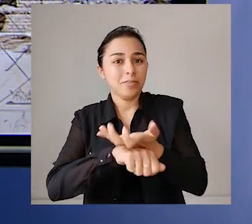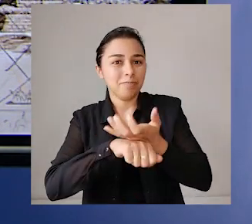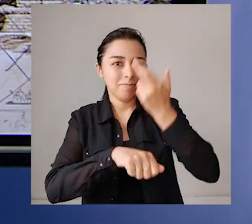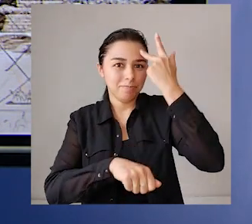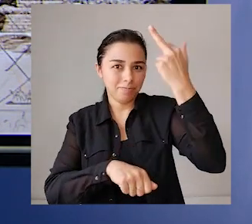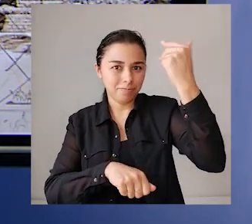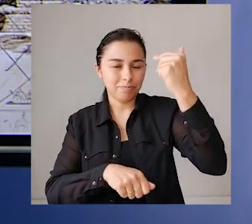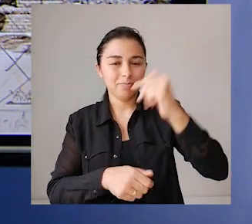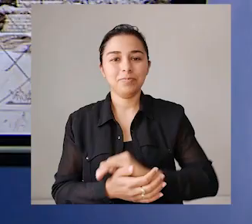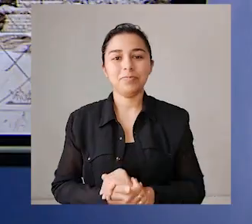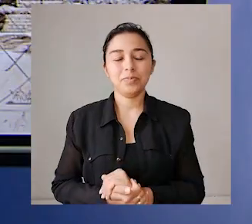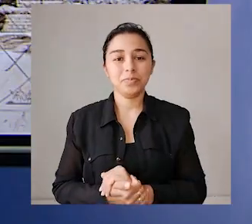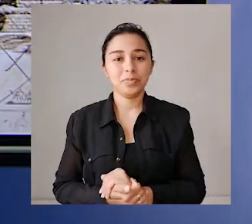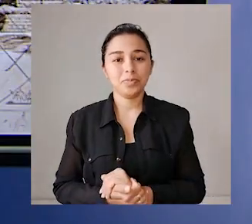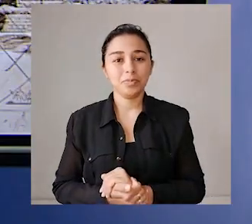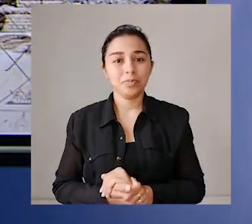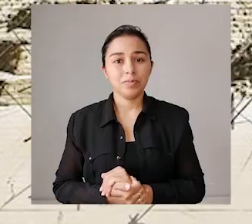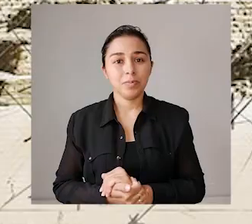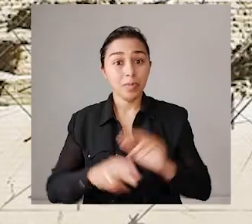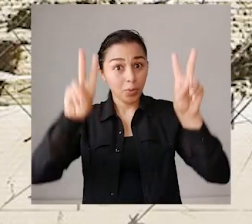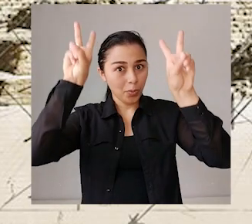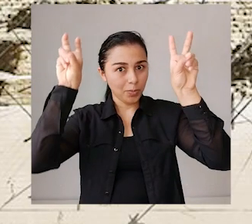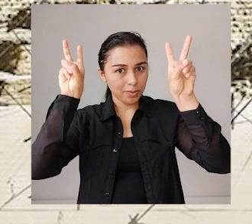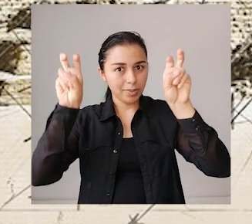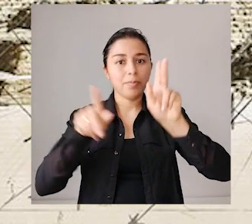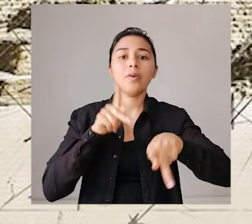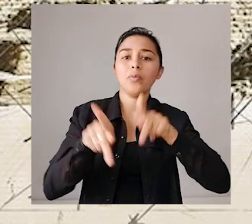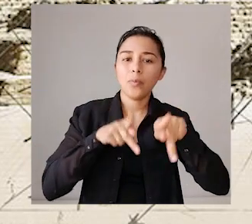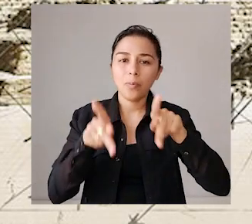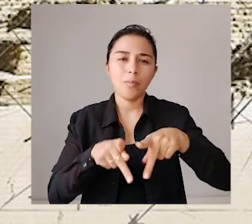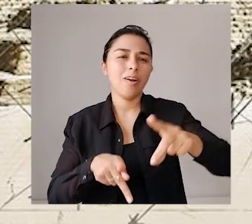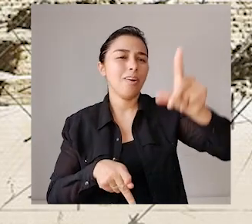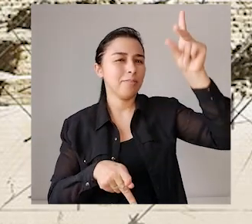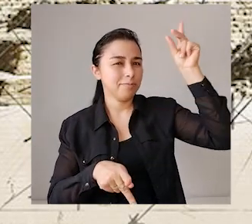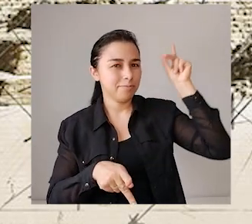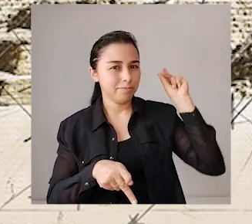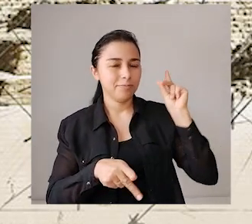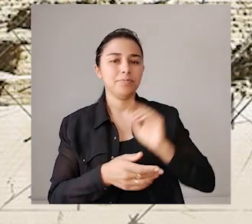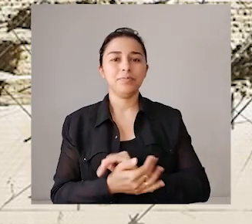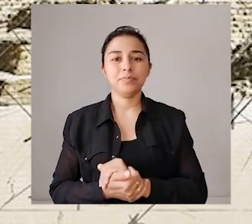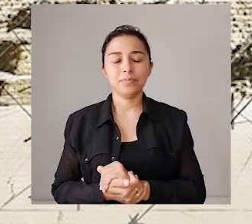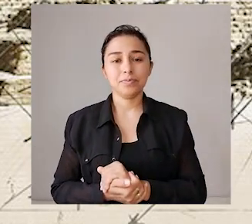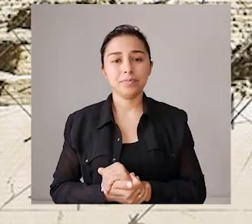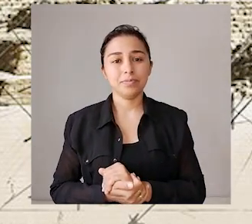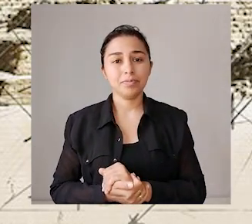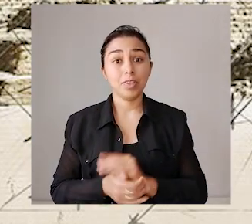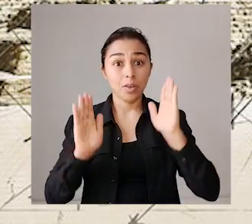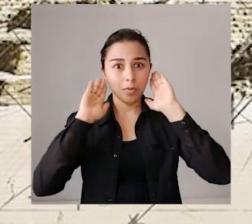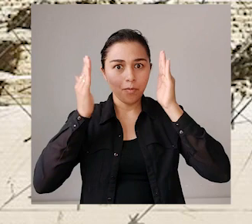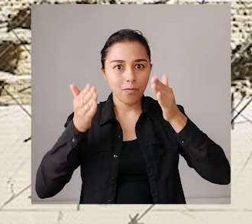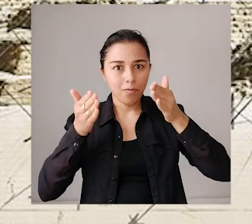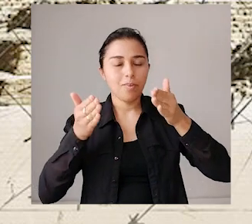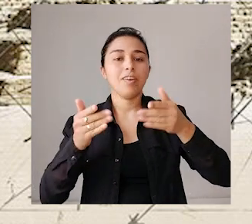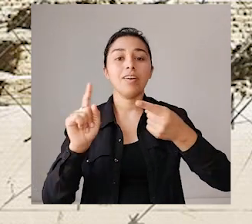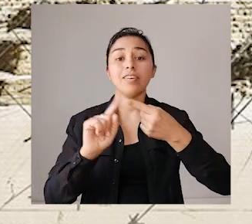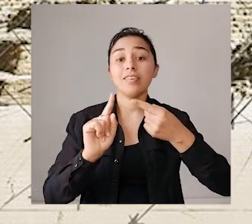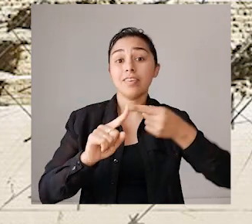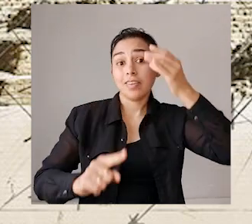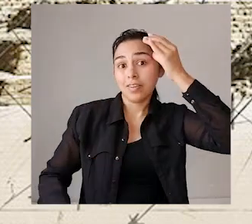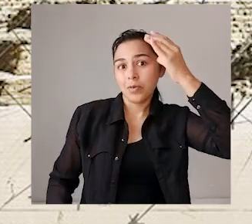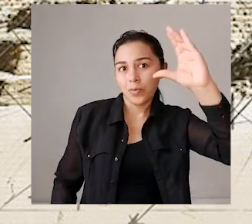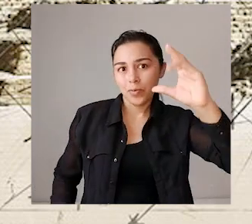de história, né? O nosso tema de hoje é os povos antigos, e a gente vai falar especificamente